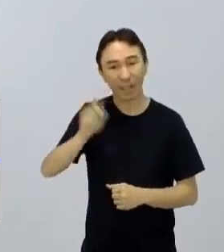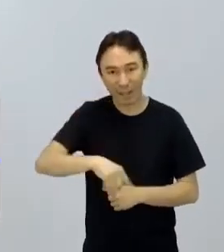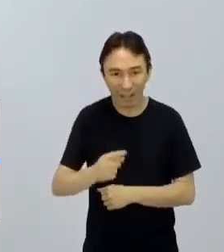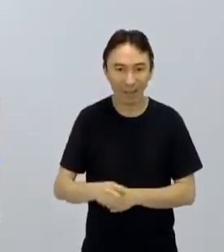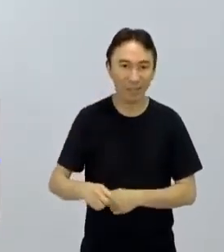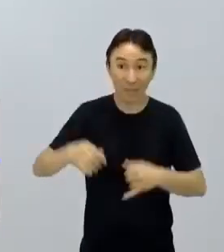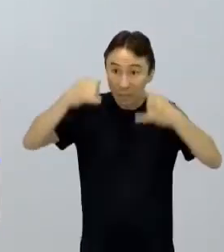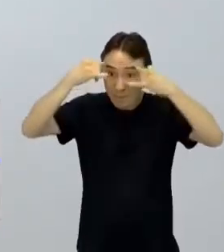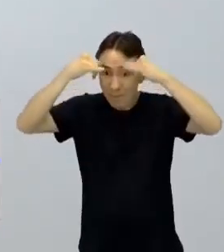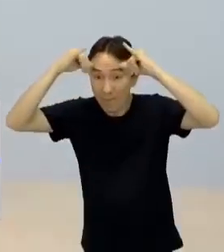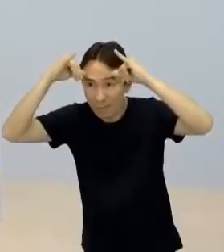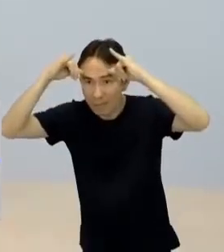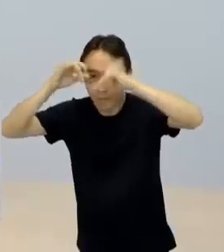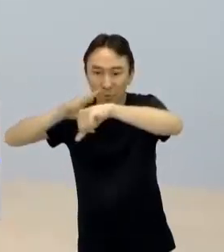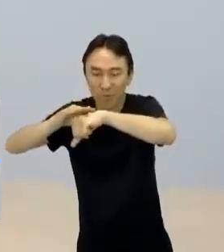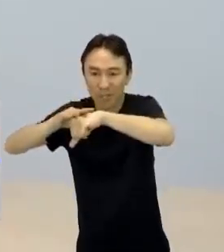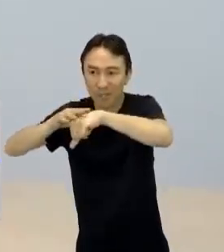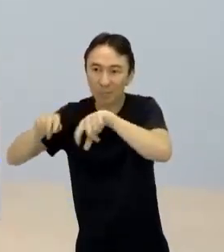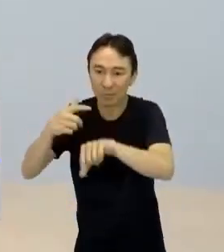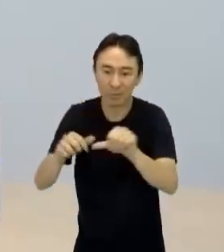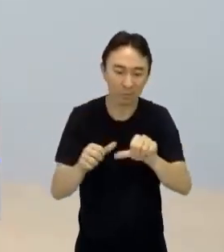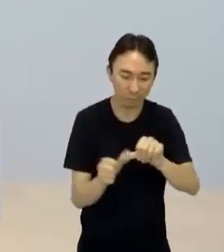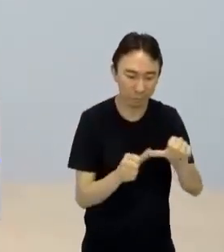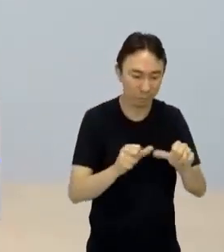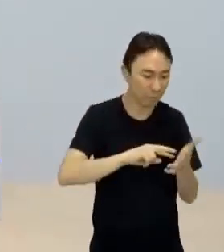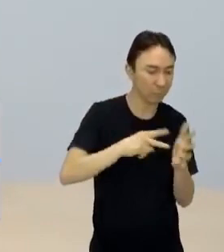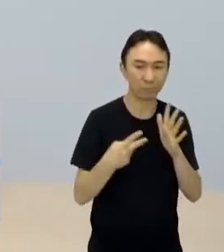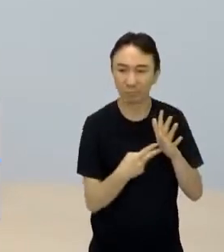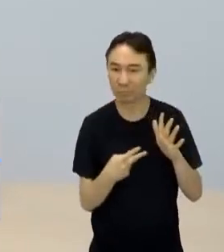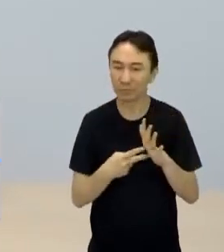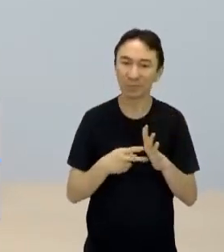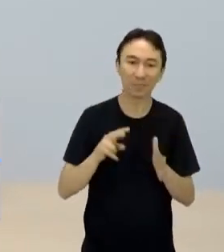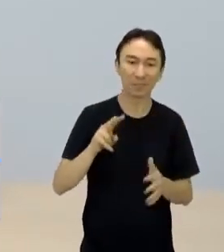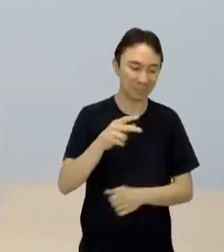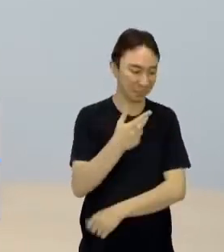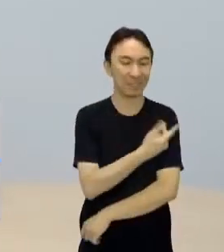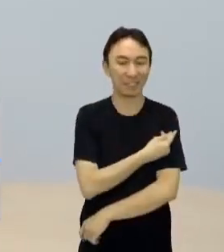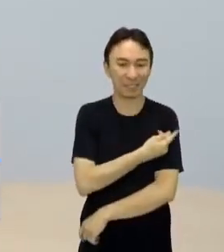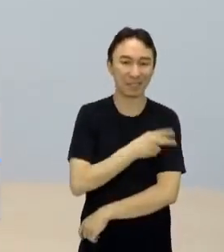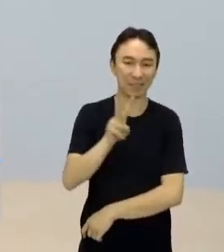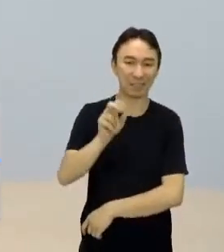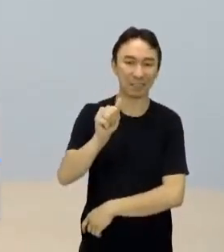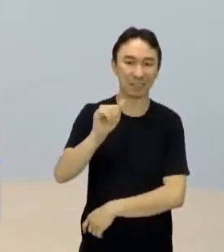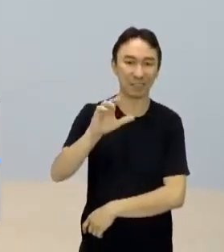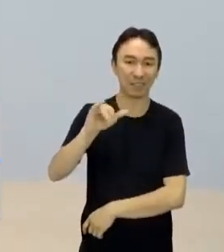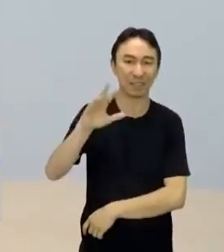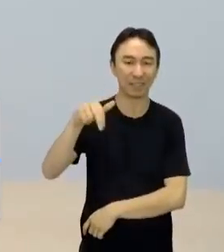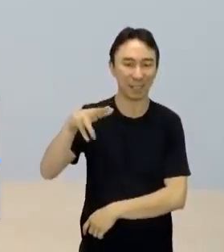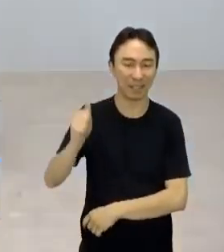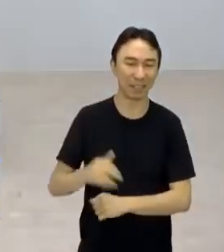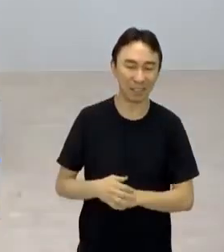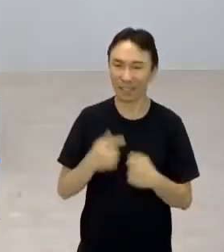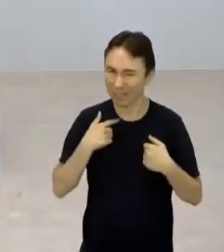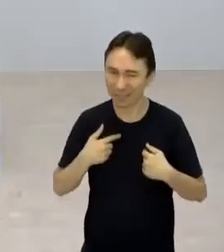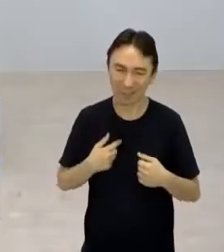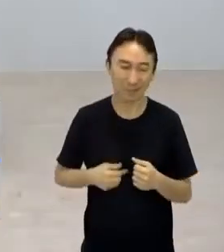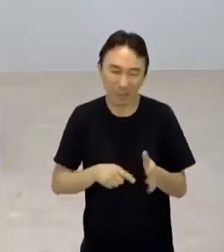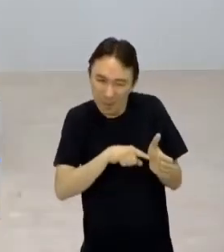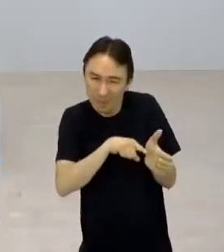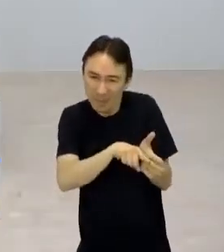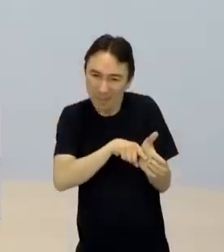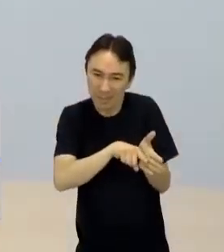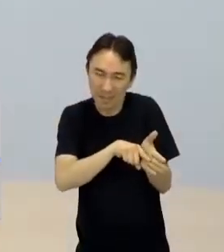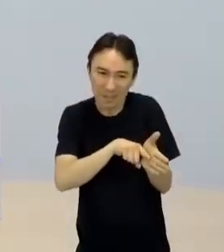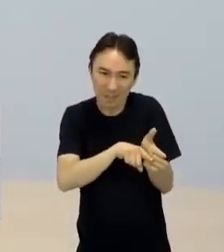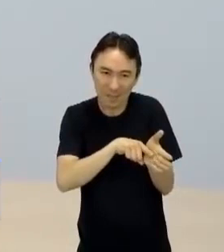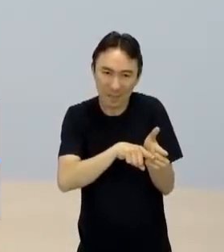Já a gente fala disso. Olha que bonitinha a Sabrina. Ela escreveu assim, ó. Eu pesquisei, pois não sabia. Olha, essa é a ideia. Surgiu em